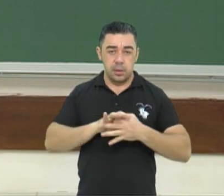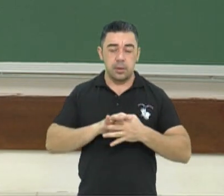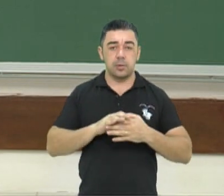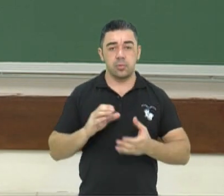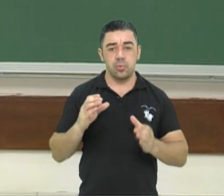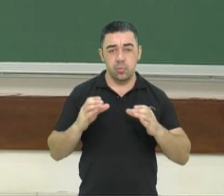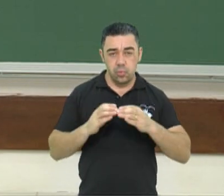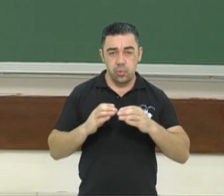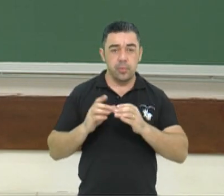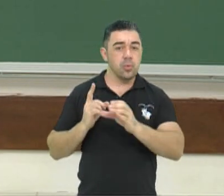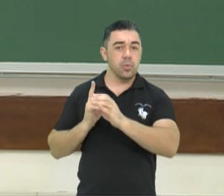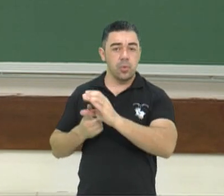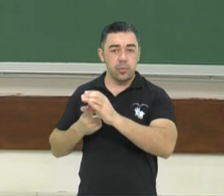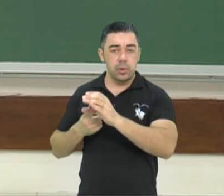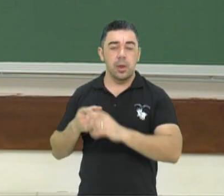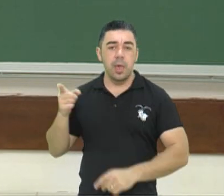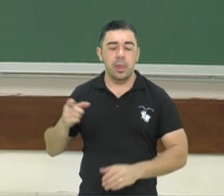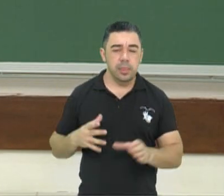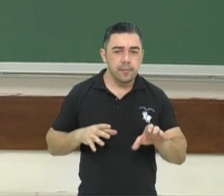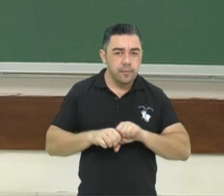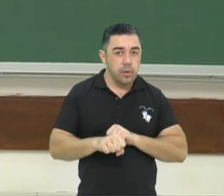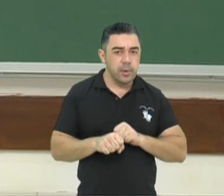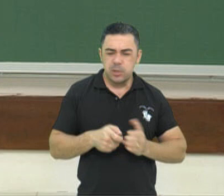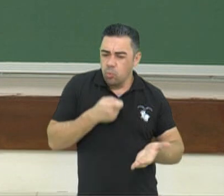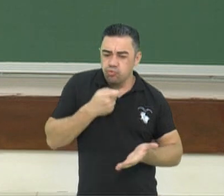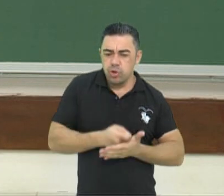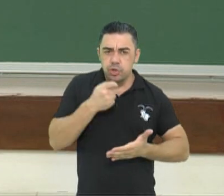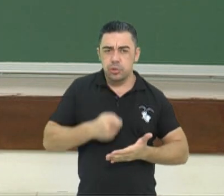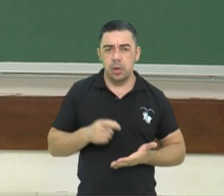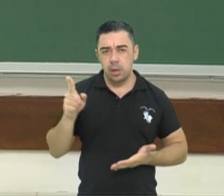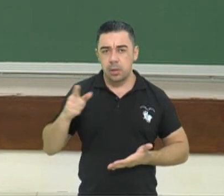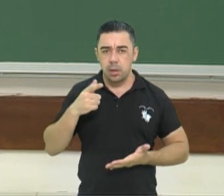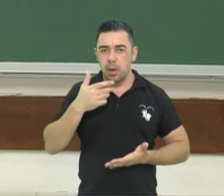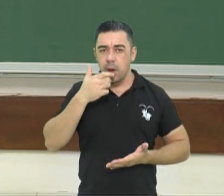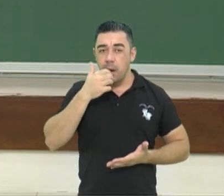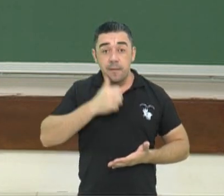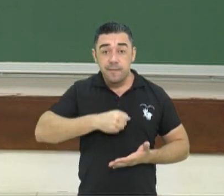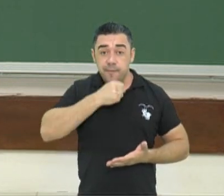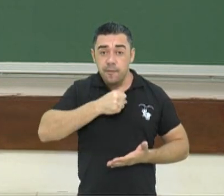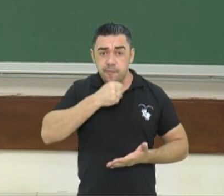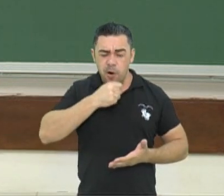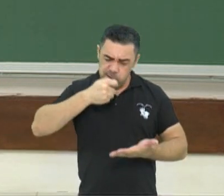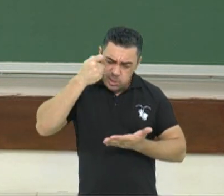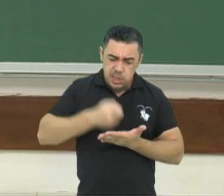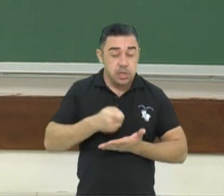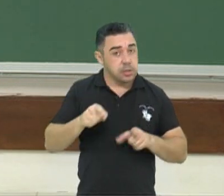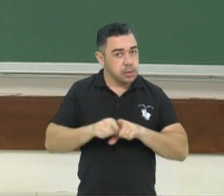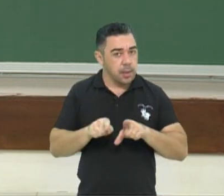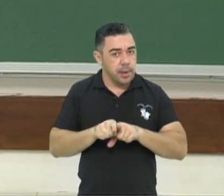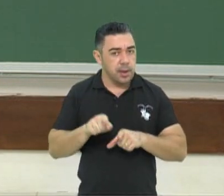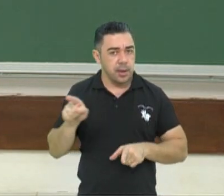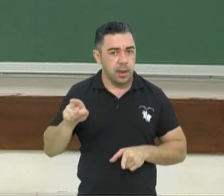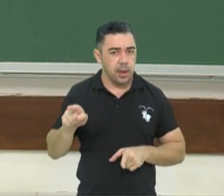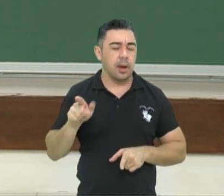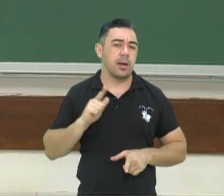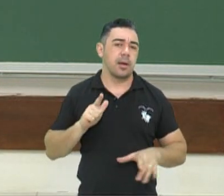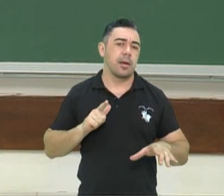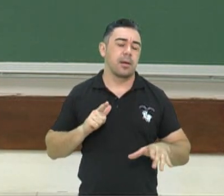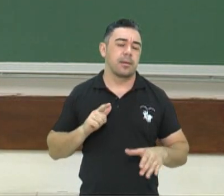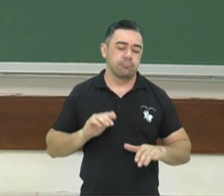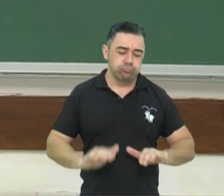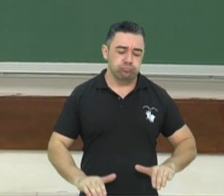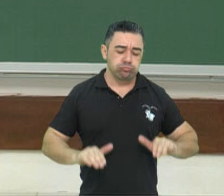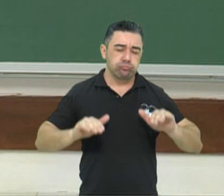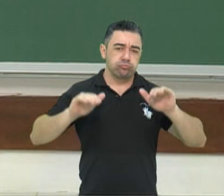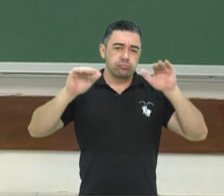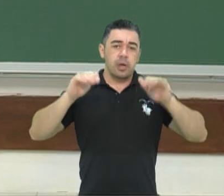Comunista, ela teve uma formação muito rígida. Ela foi criada pela avó dela, e a avó dela também era muito rígida. Conta o momento que a avó